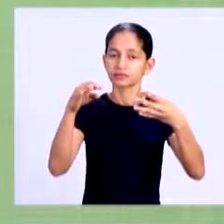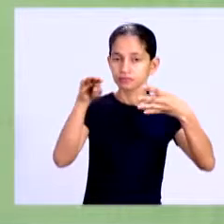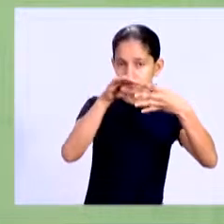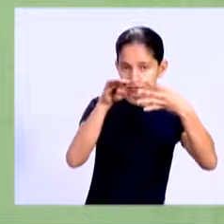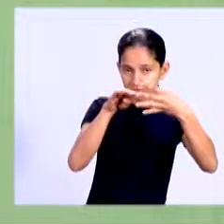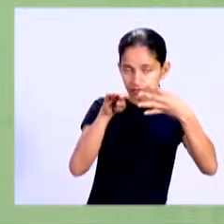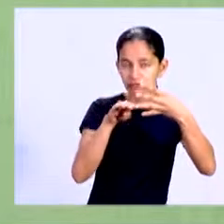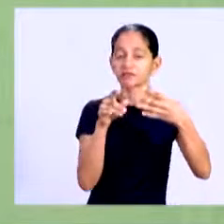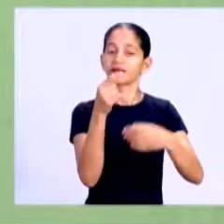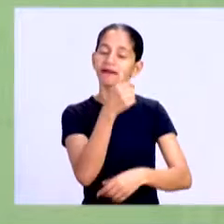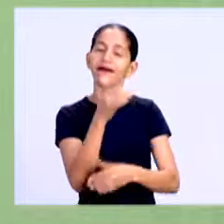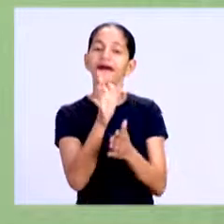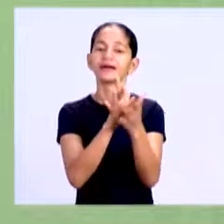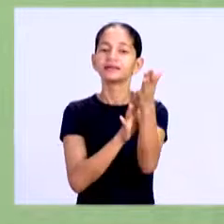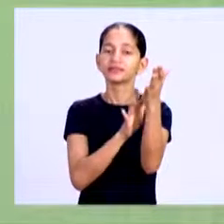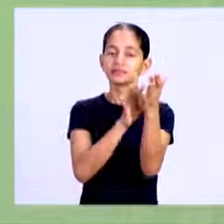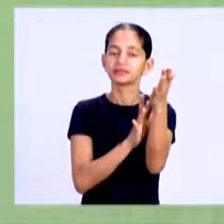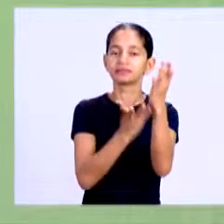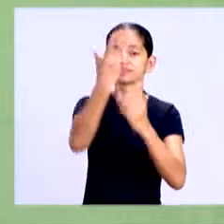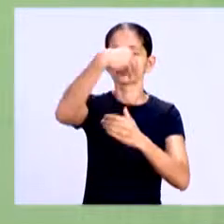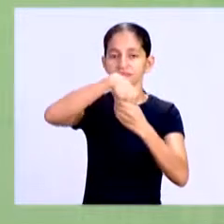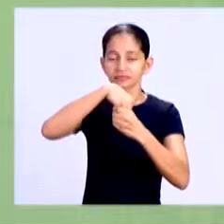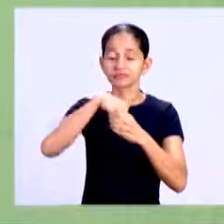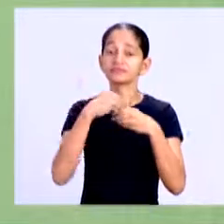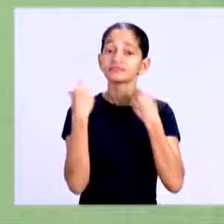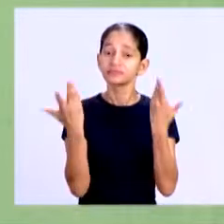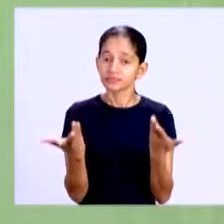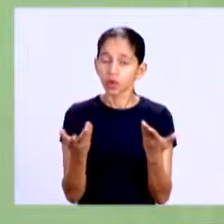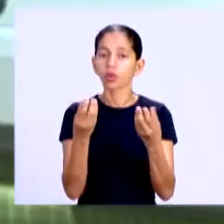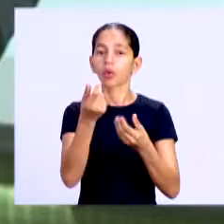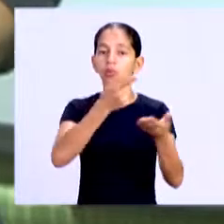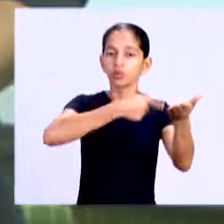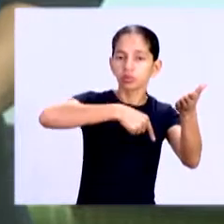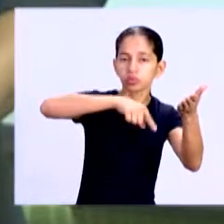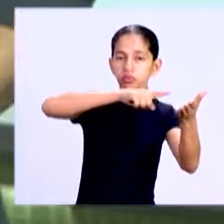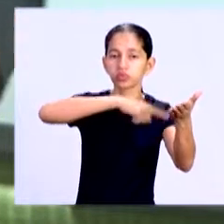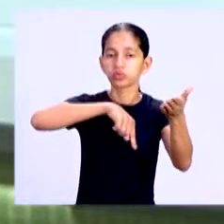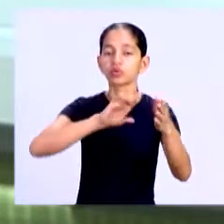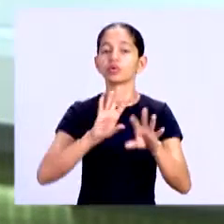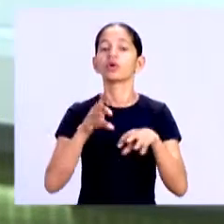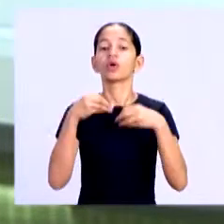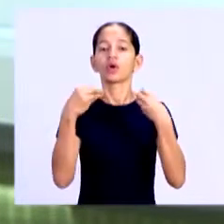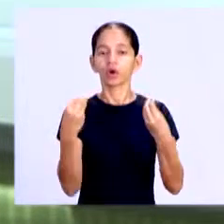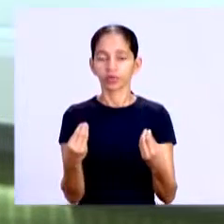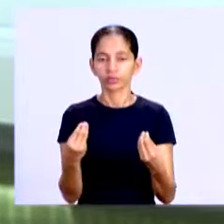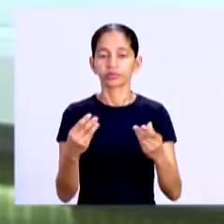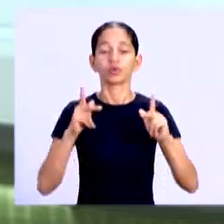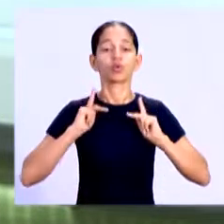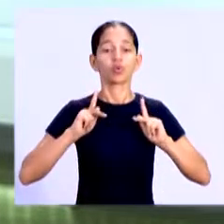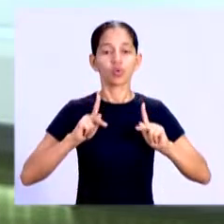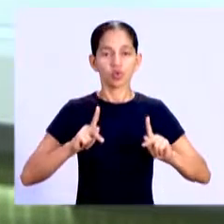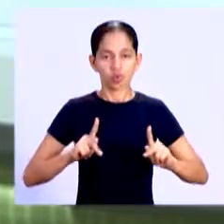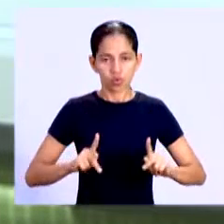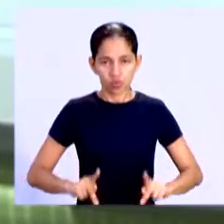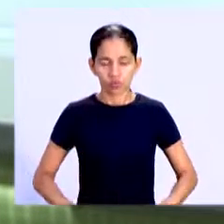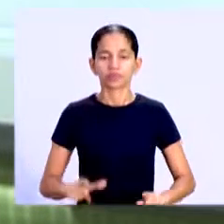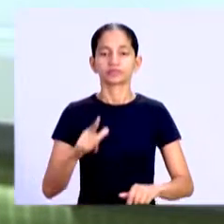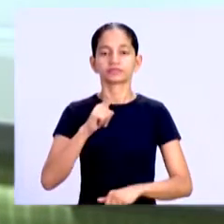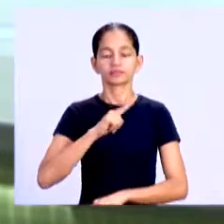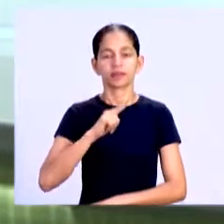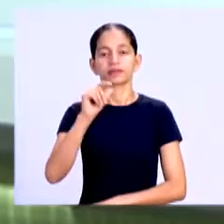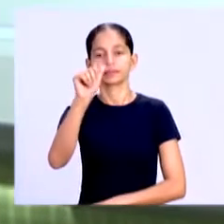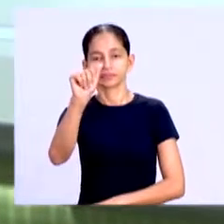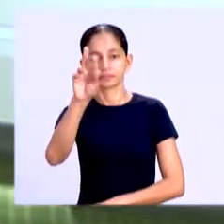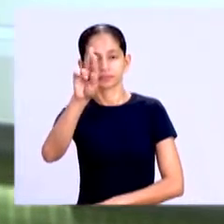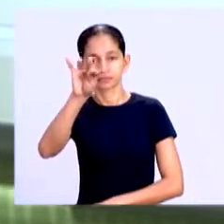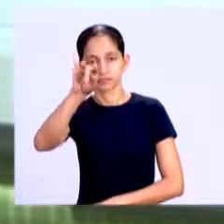sangue circula dentro das artérias. O corpo humano ele é constituído de artérias e de veias.